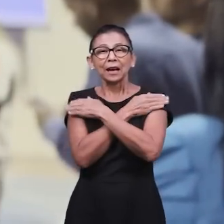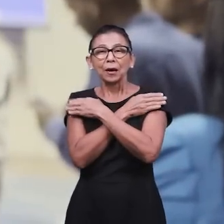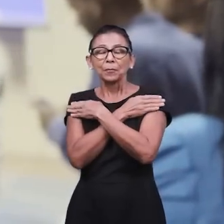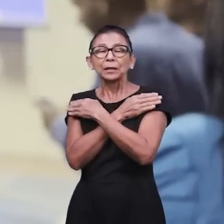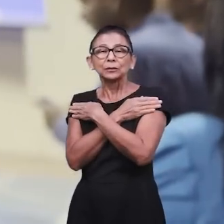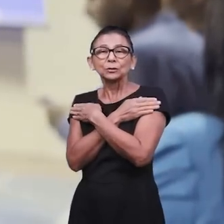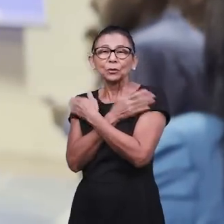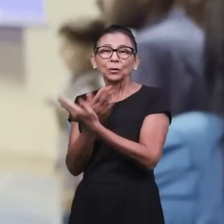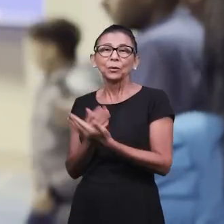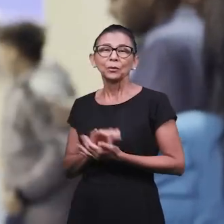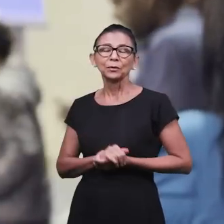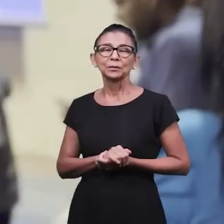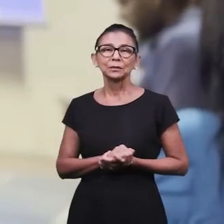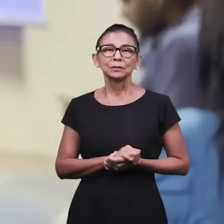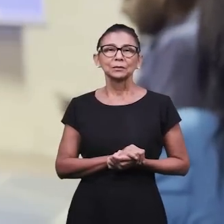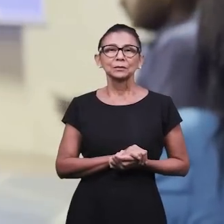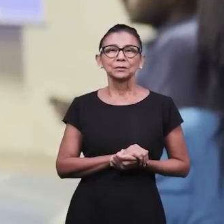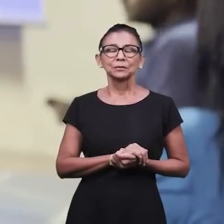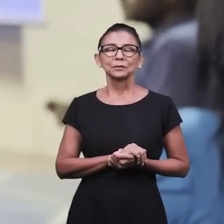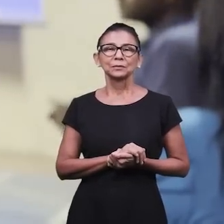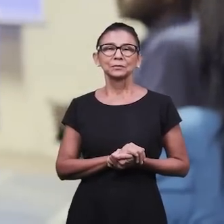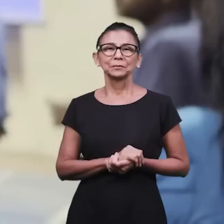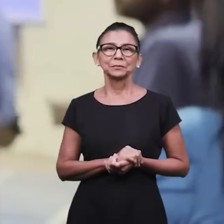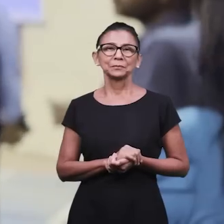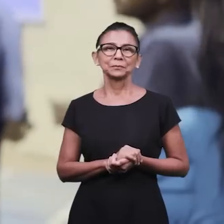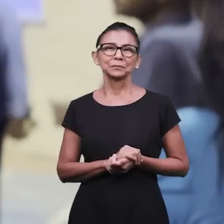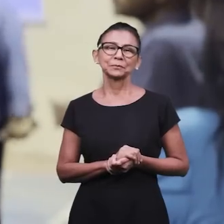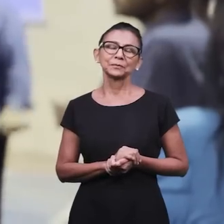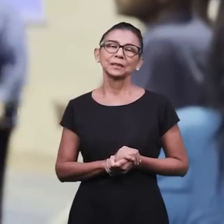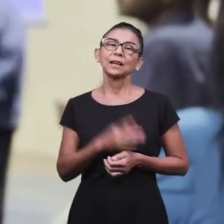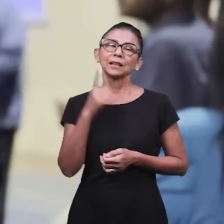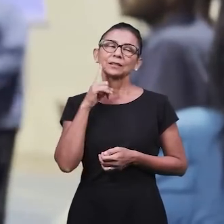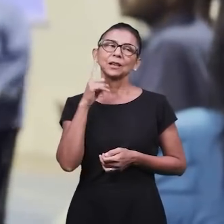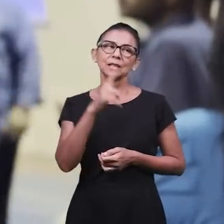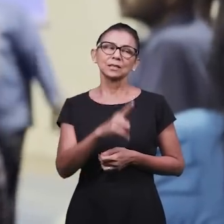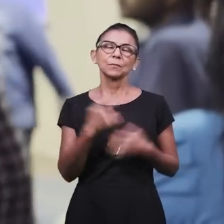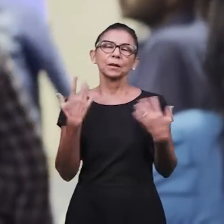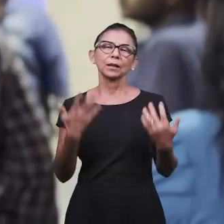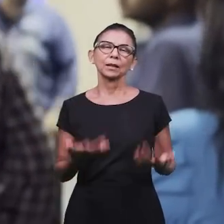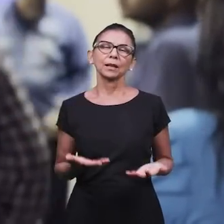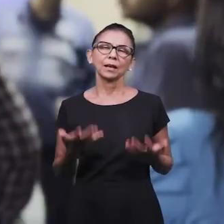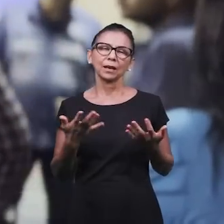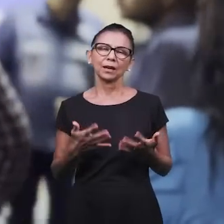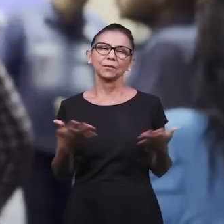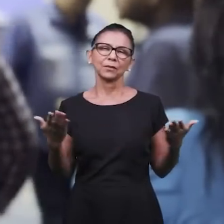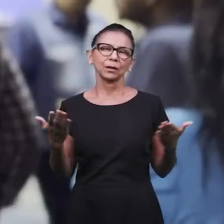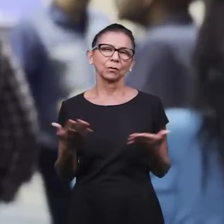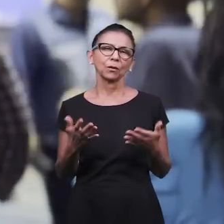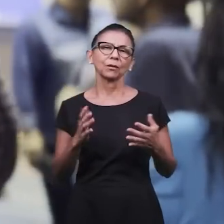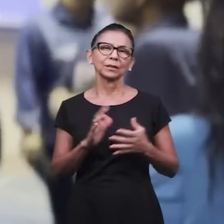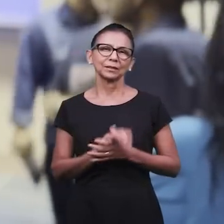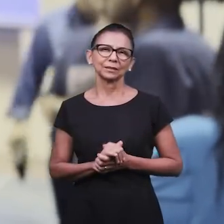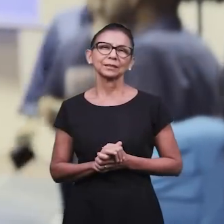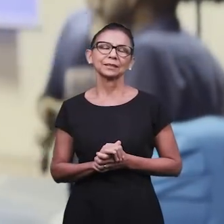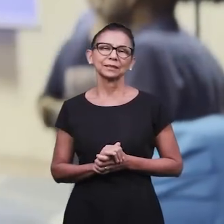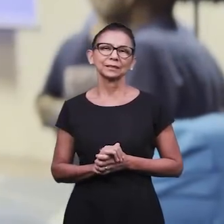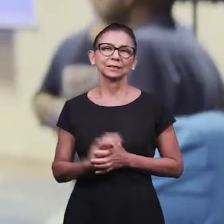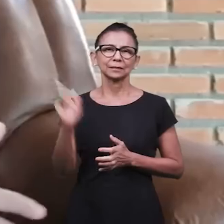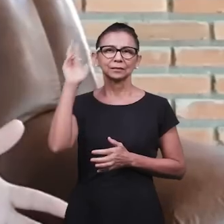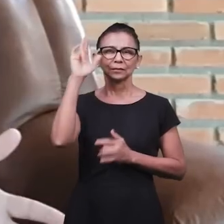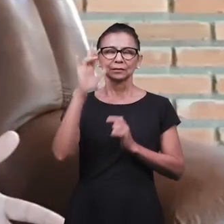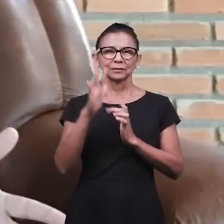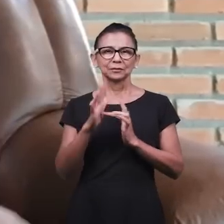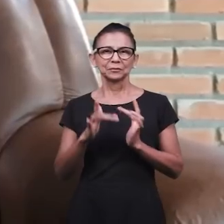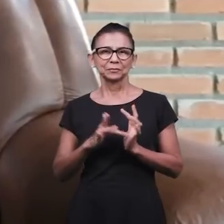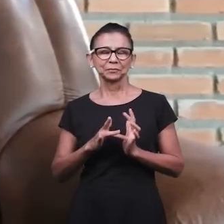a união deles depois, já viu que o Senhor operou naquele lugar. Amém? A todos a paz do Senhor.